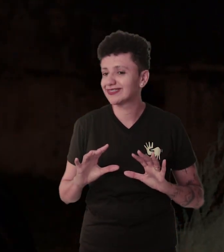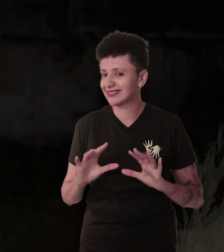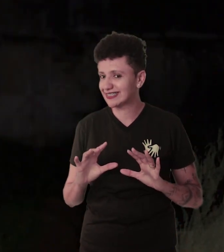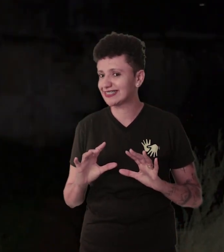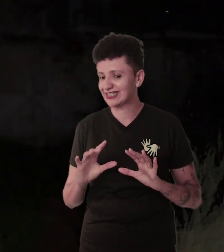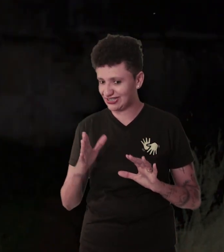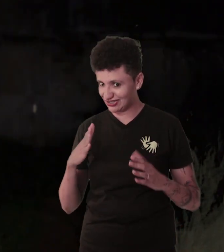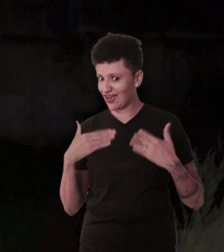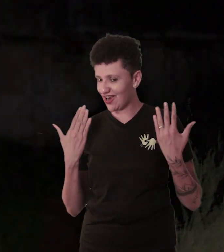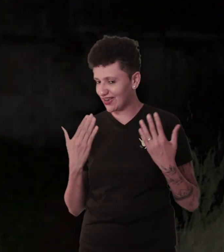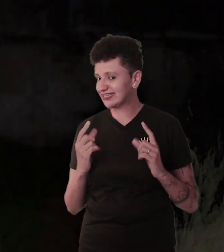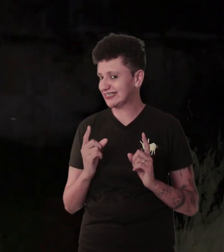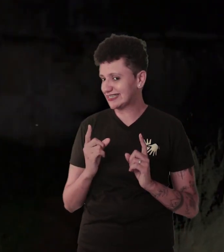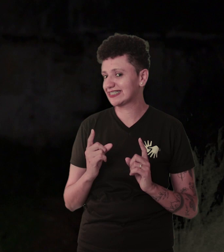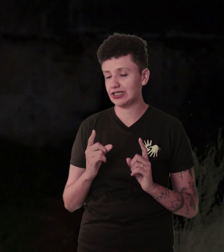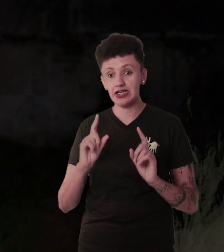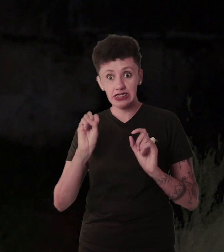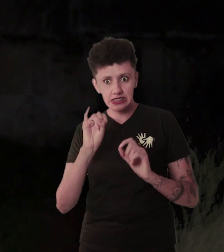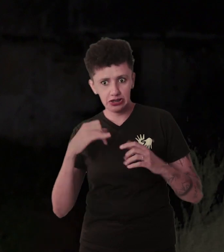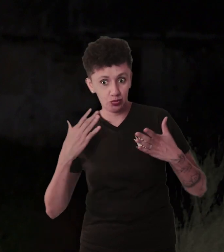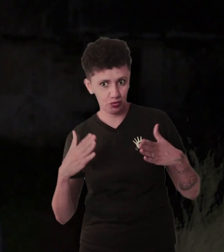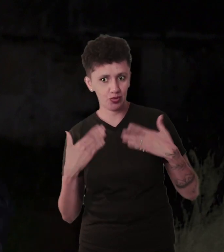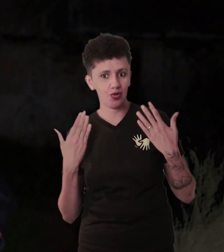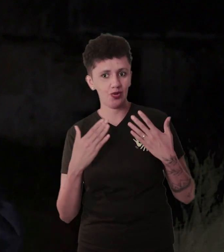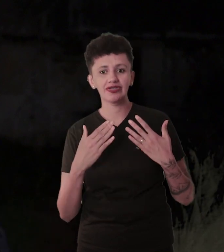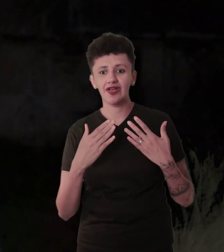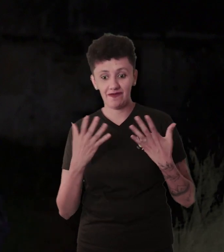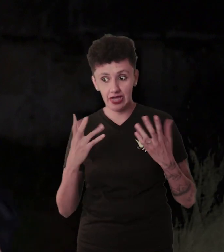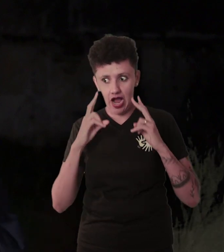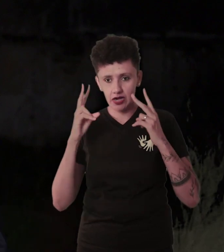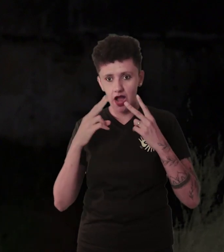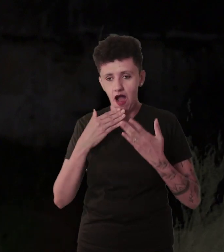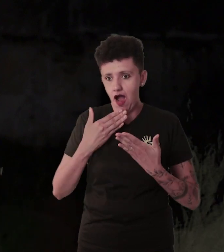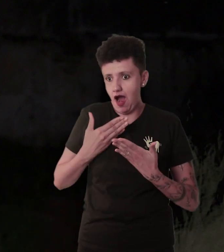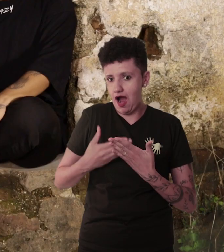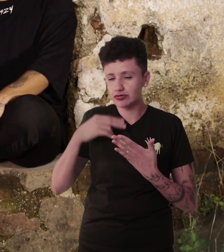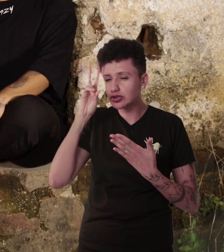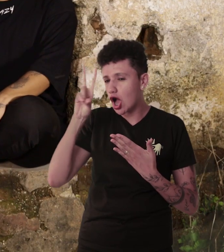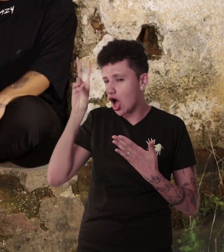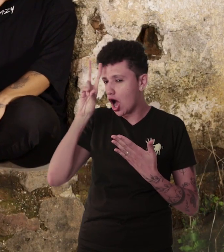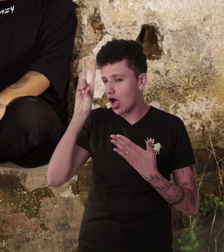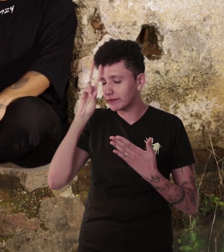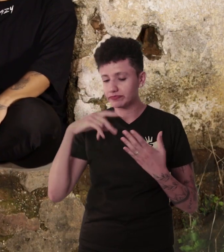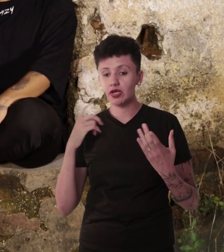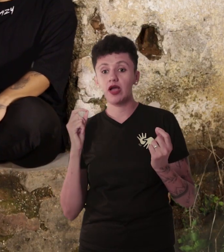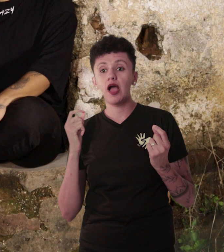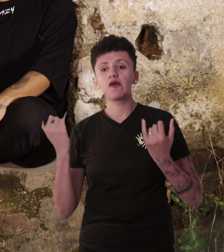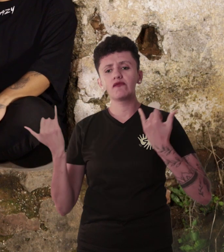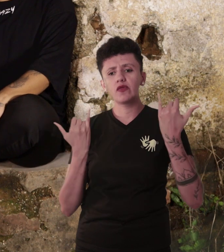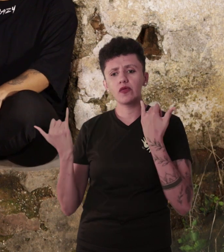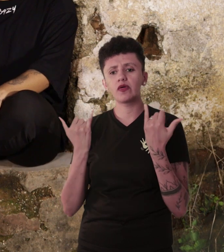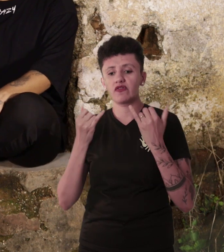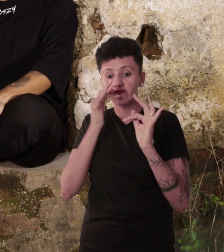Bu! Levou um susto, hein? Então, se você levou um susto, você está preparado para as histórias que vamos contar. Folclore quer dizer mais ou